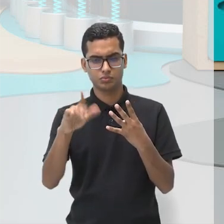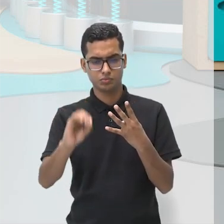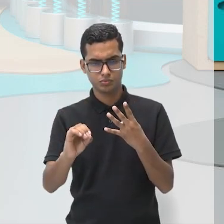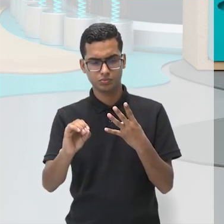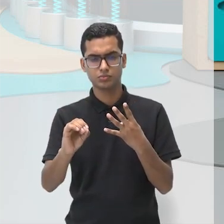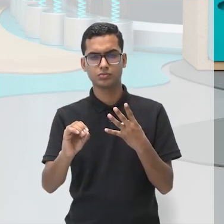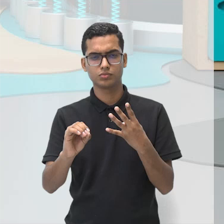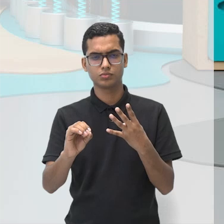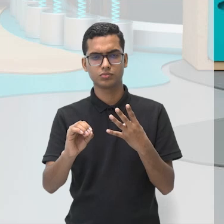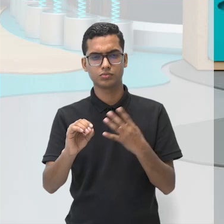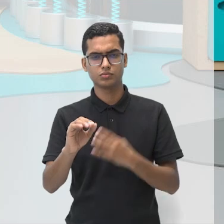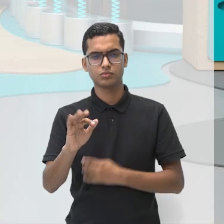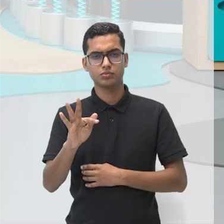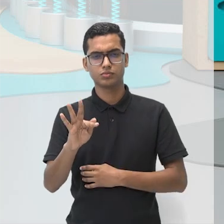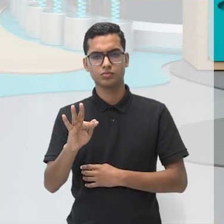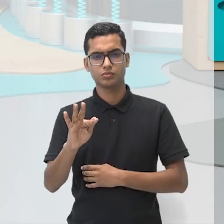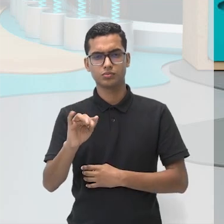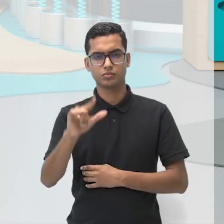para frente,